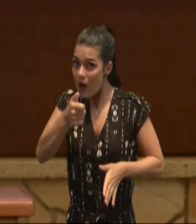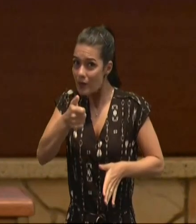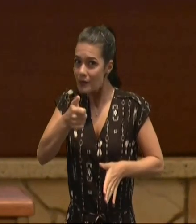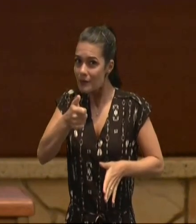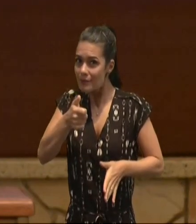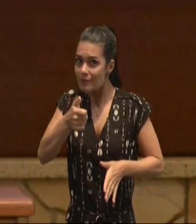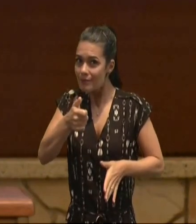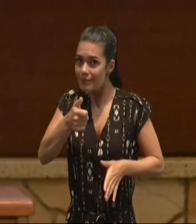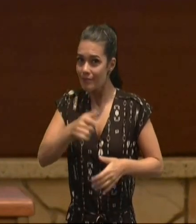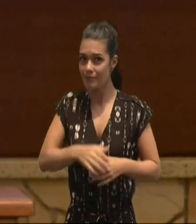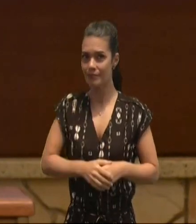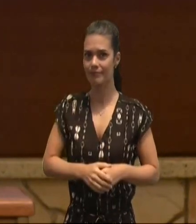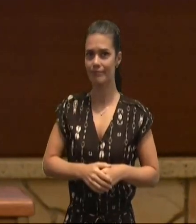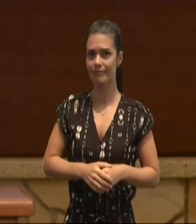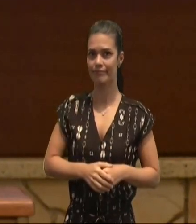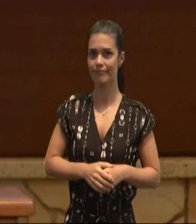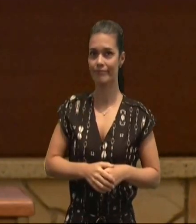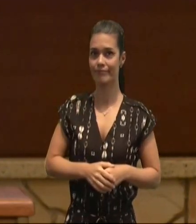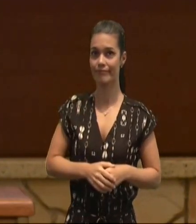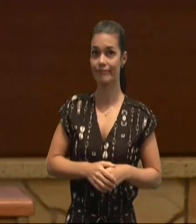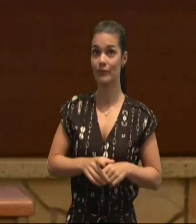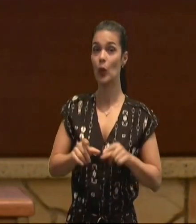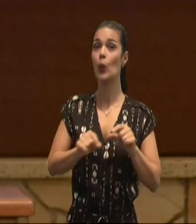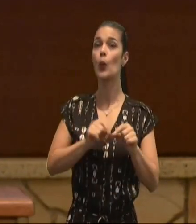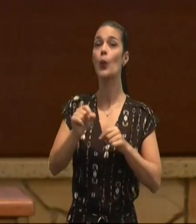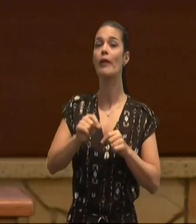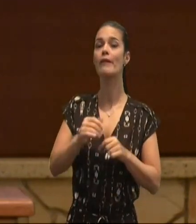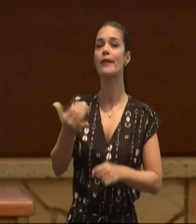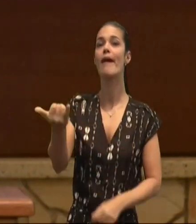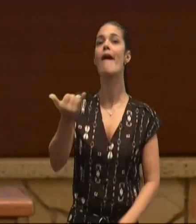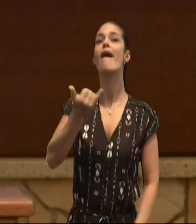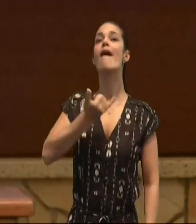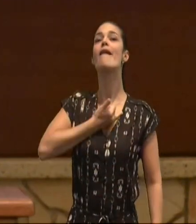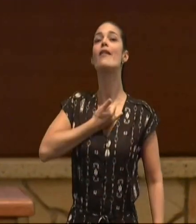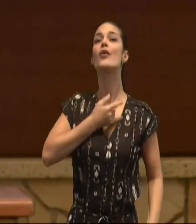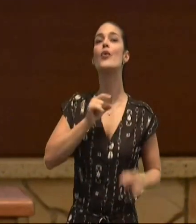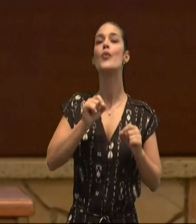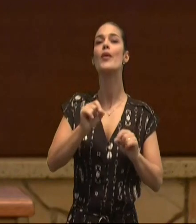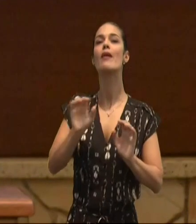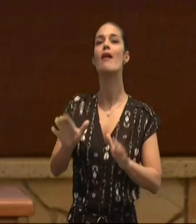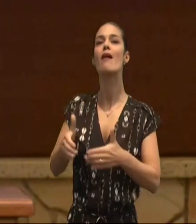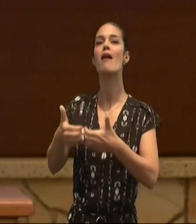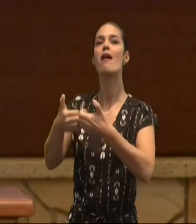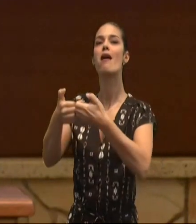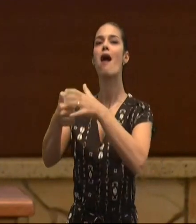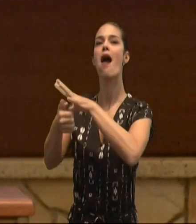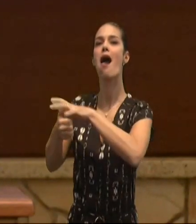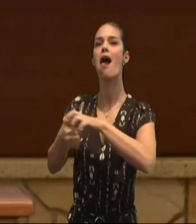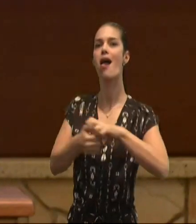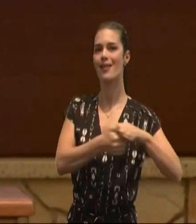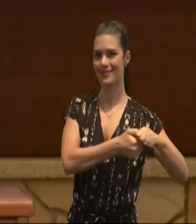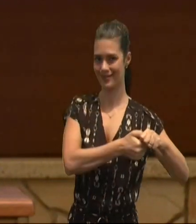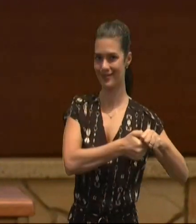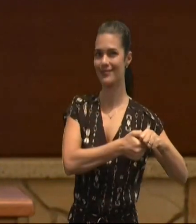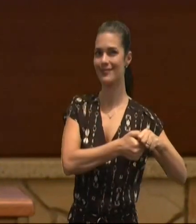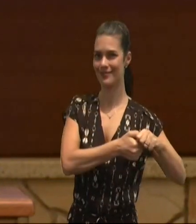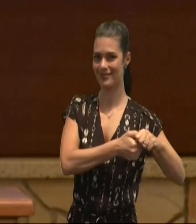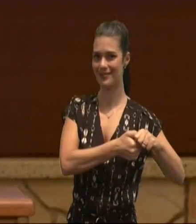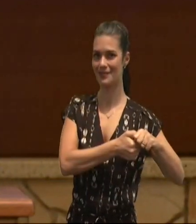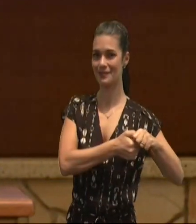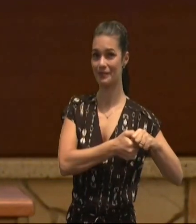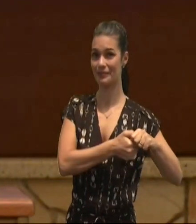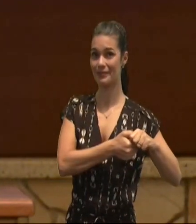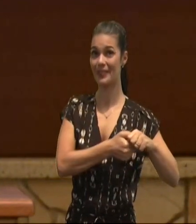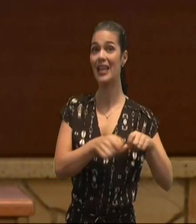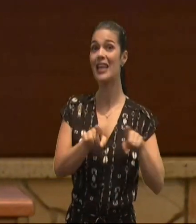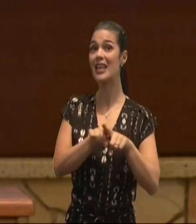foi avisada a respeito daquela notícia trágica, em que a arca de Deus havia sido tomada pelos filisteus,